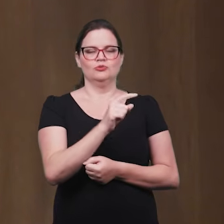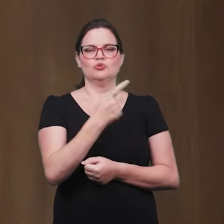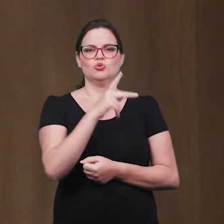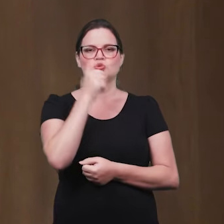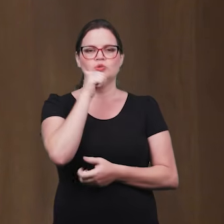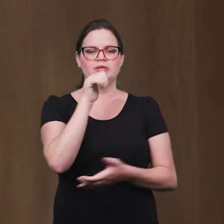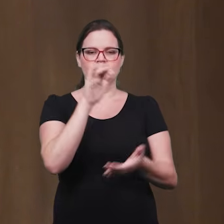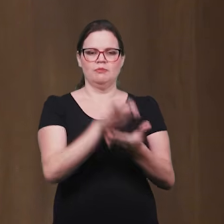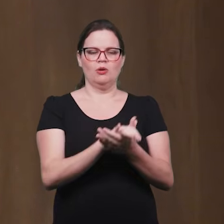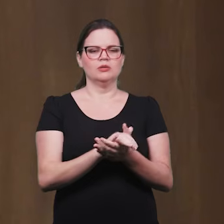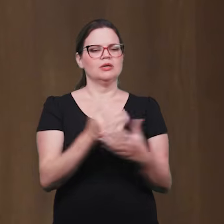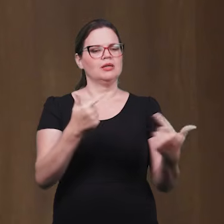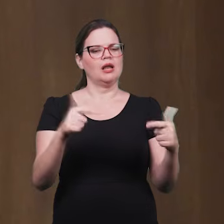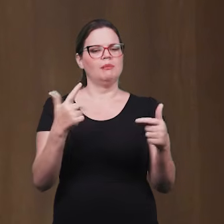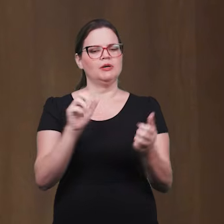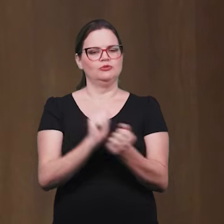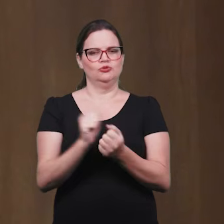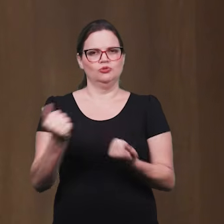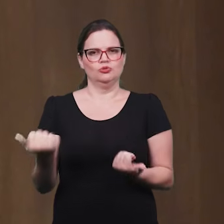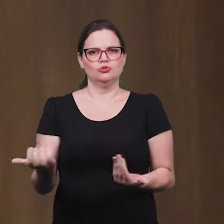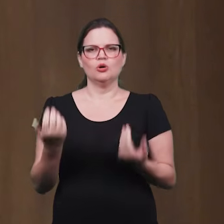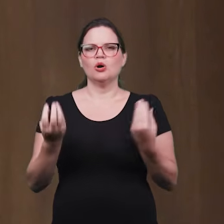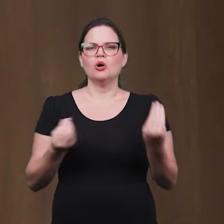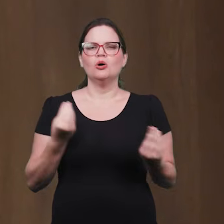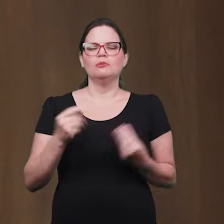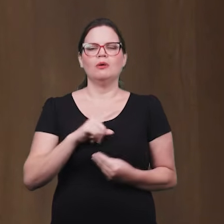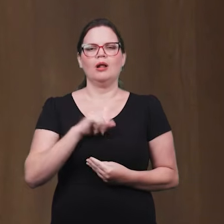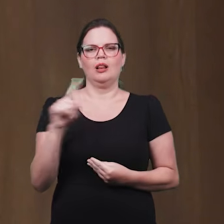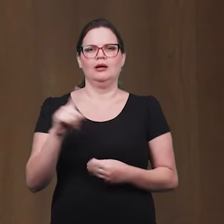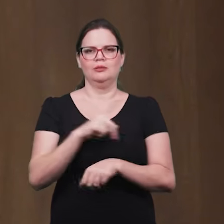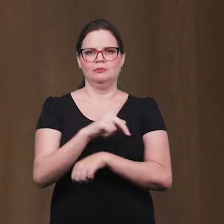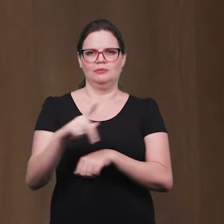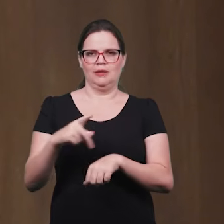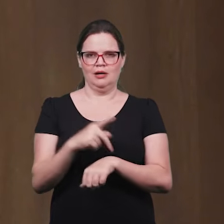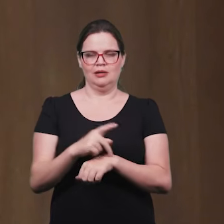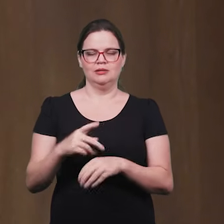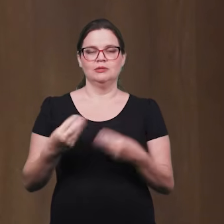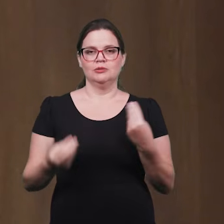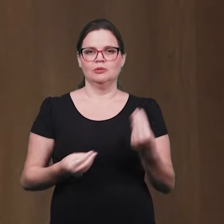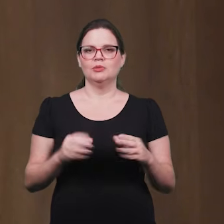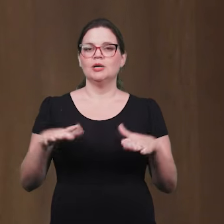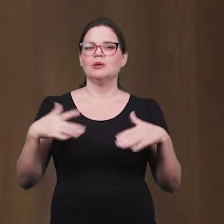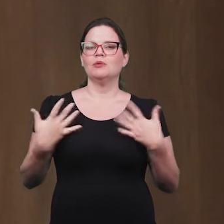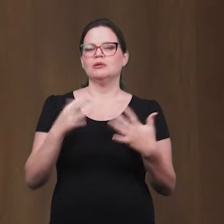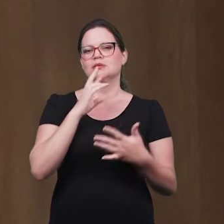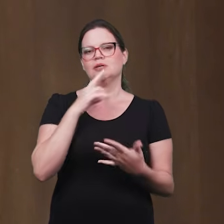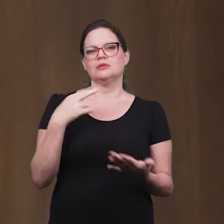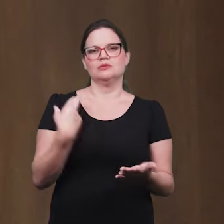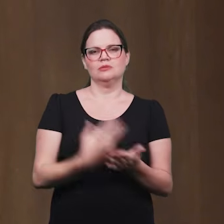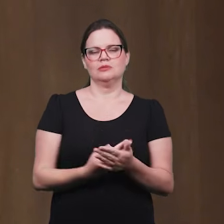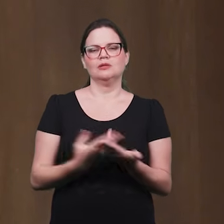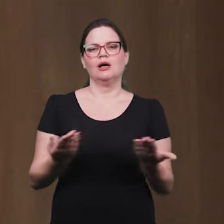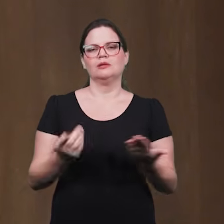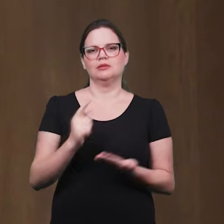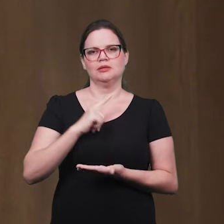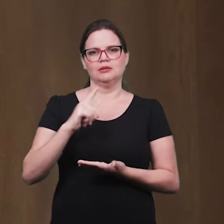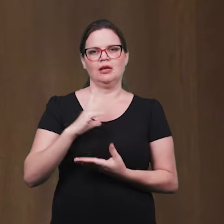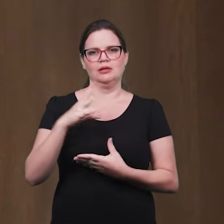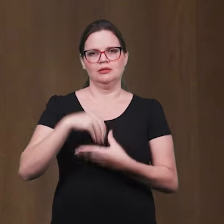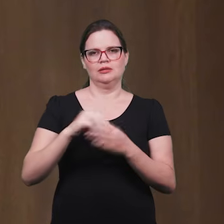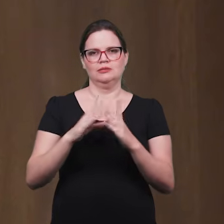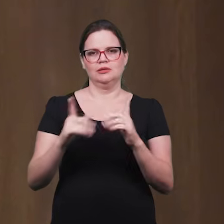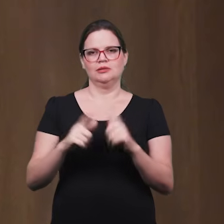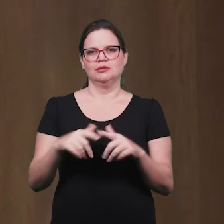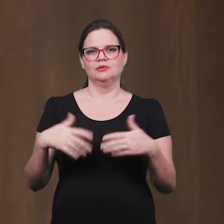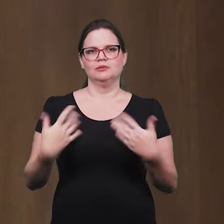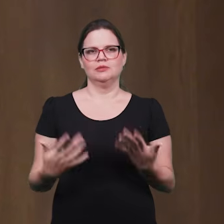esposa, realiza um trabalho com jovens. Como tem sido esse trabalho no país e quais os frutos, os resultados